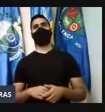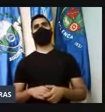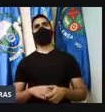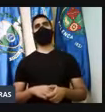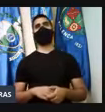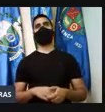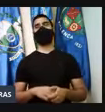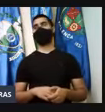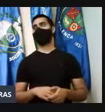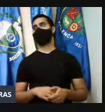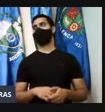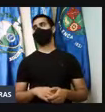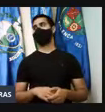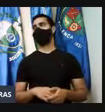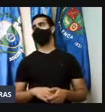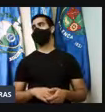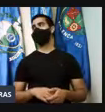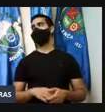Convocação, presidente.